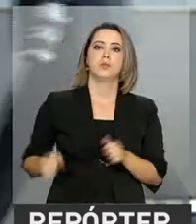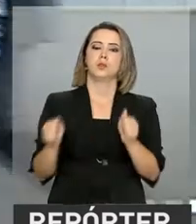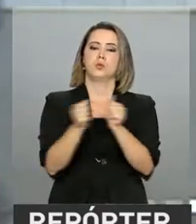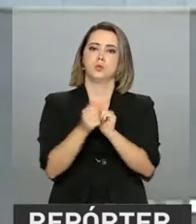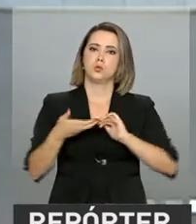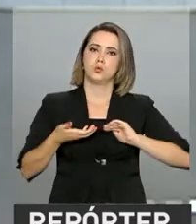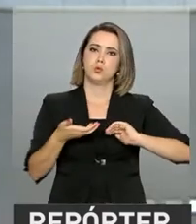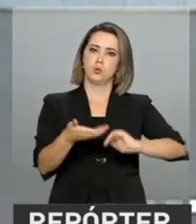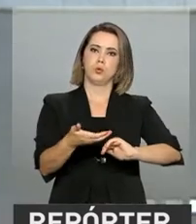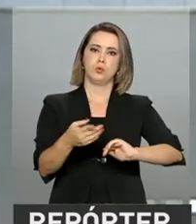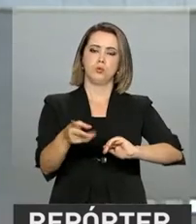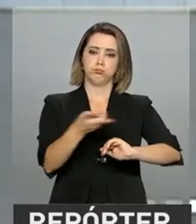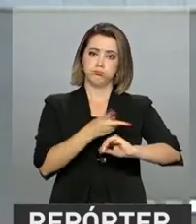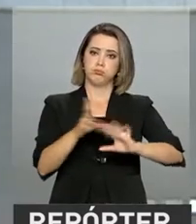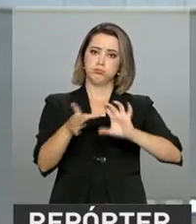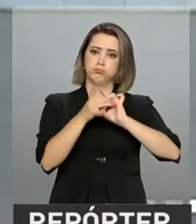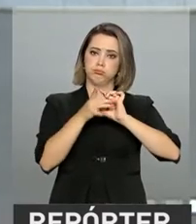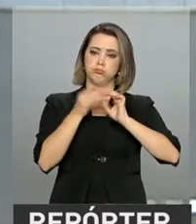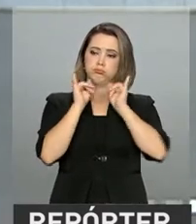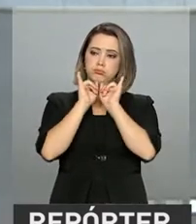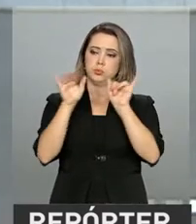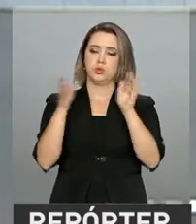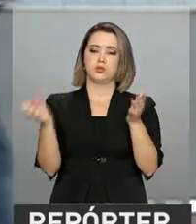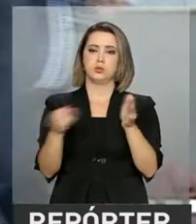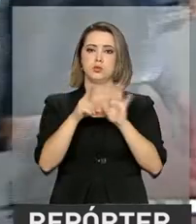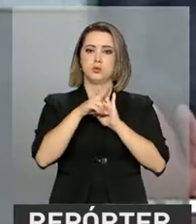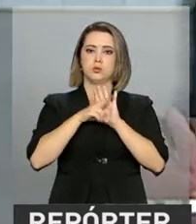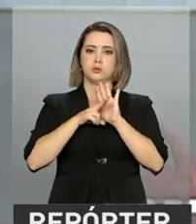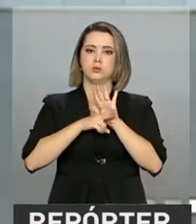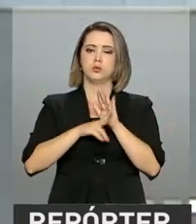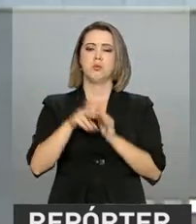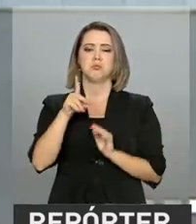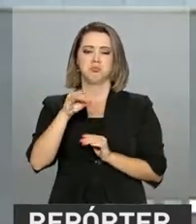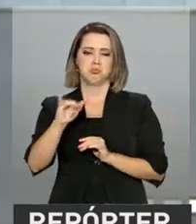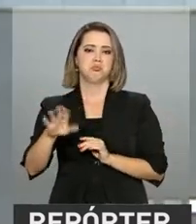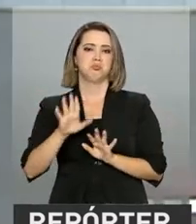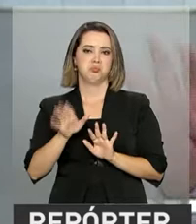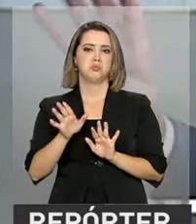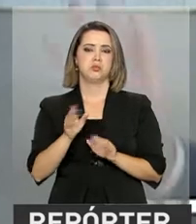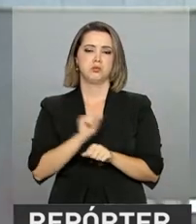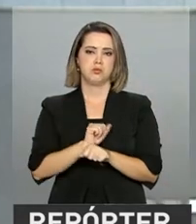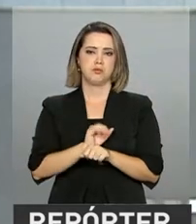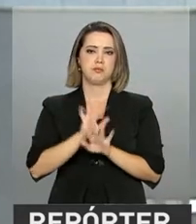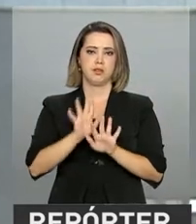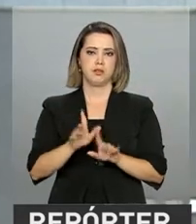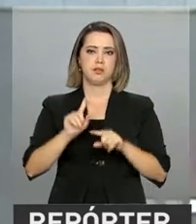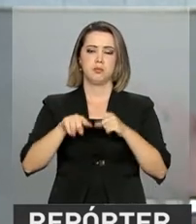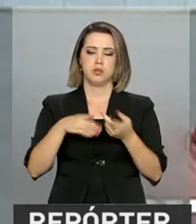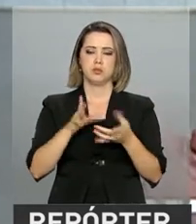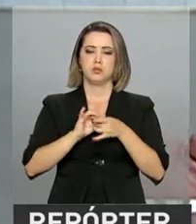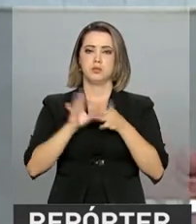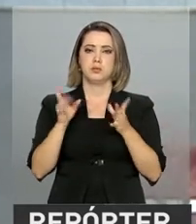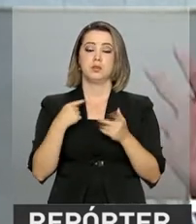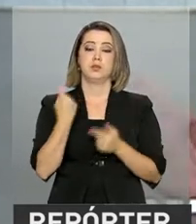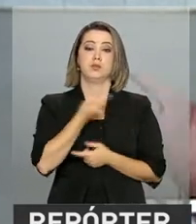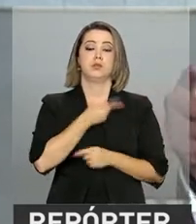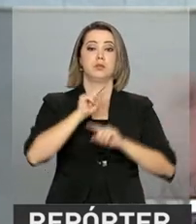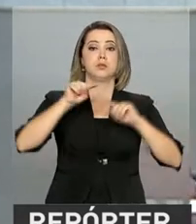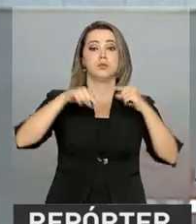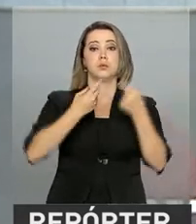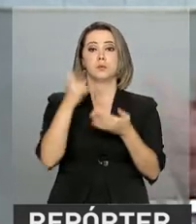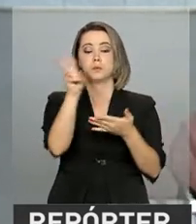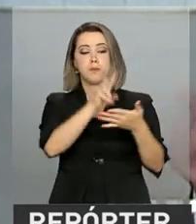congresso nacional o que houvera sido ajustado mas alguns dias ainda mas já está autorizado a fazer isso nós vamos depois